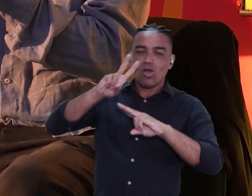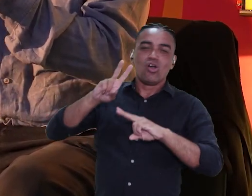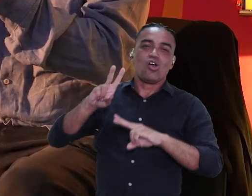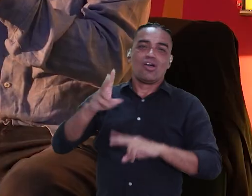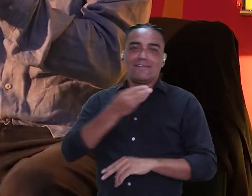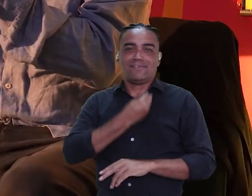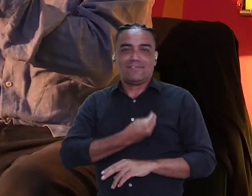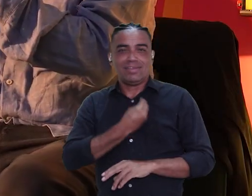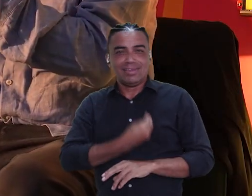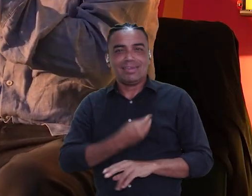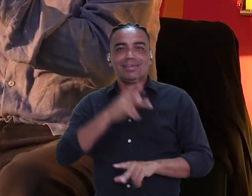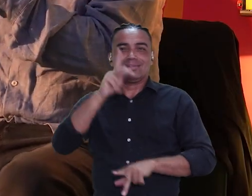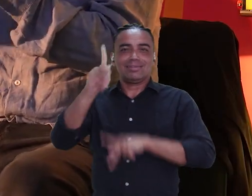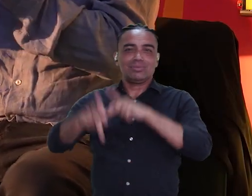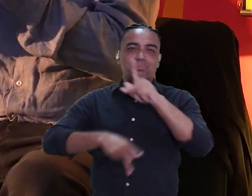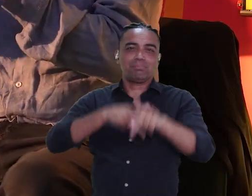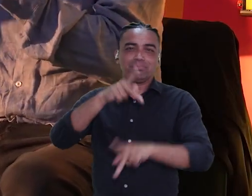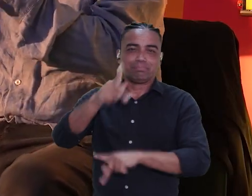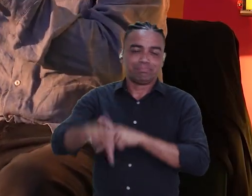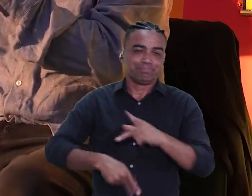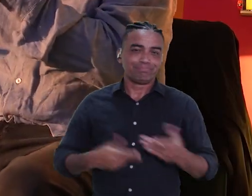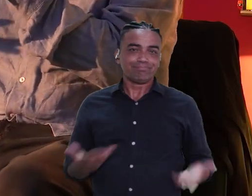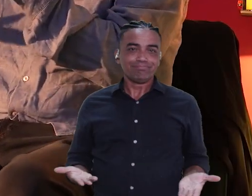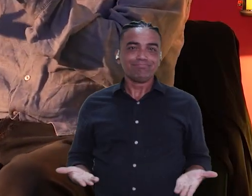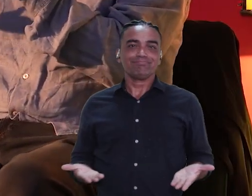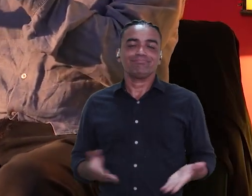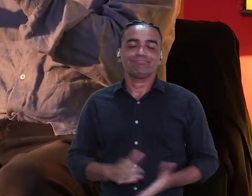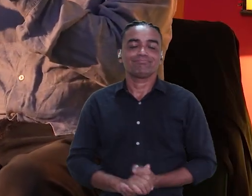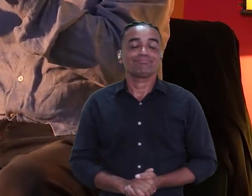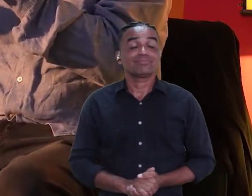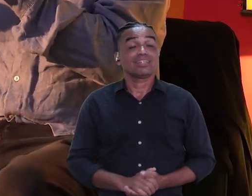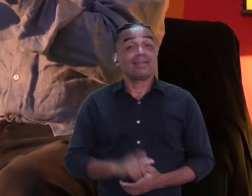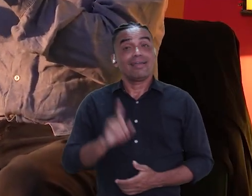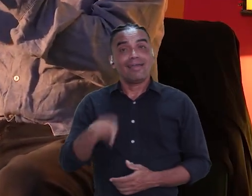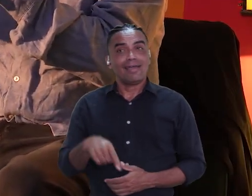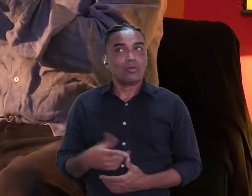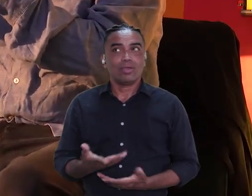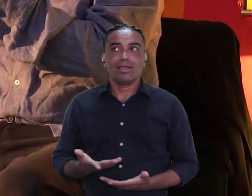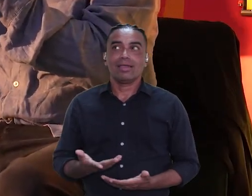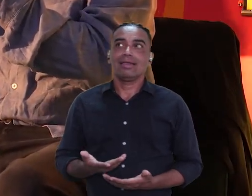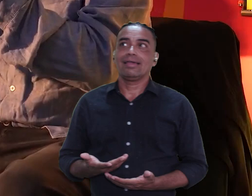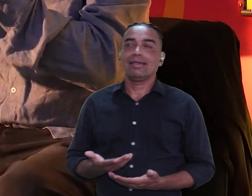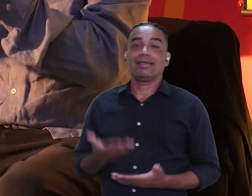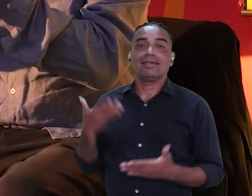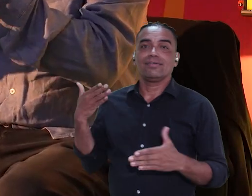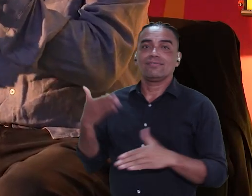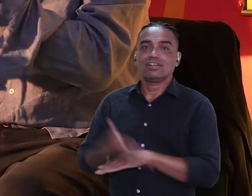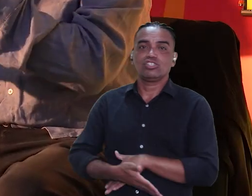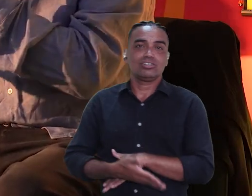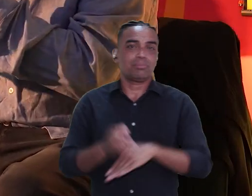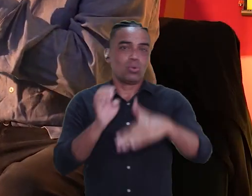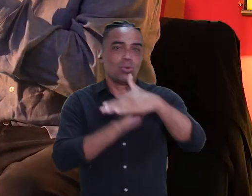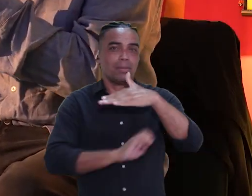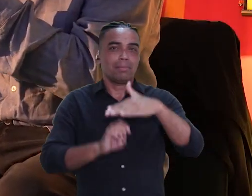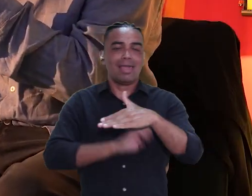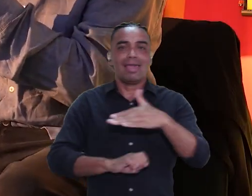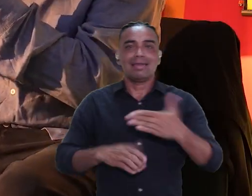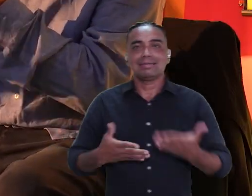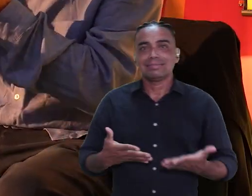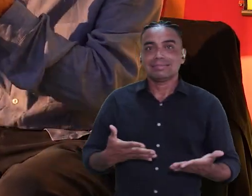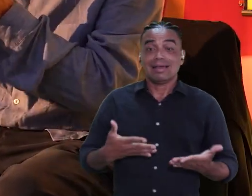da paisagem e da vida coletiva, não é? Que é simplesmente invadida por uma companhia que está